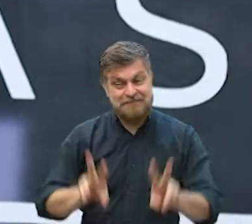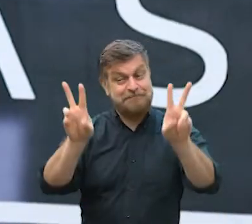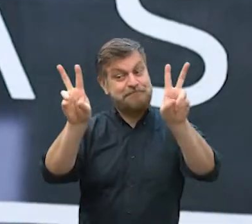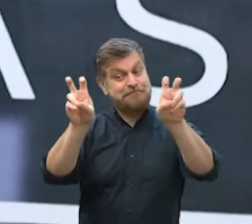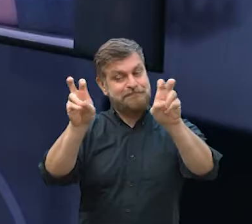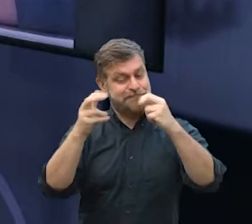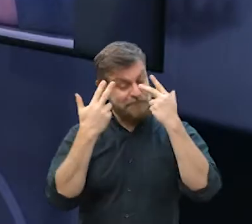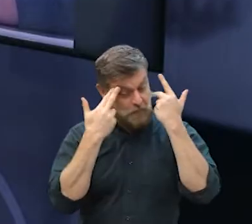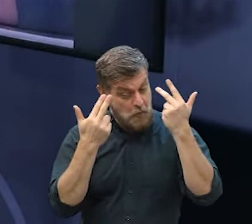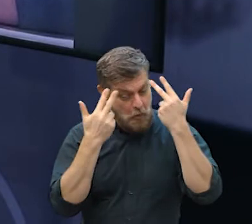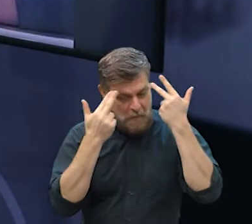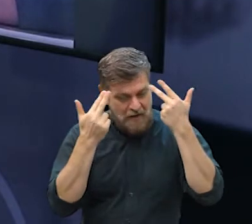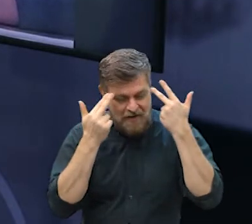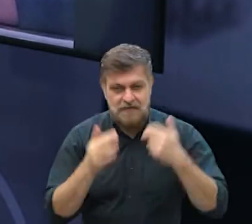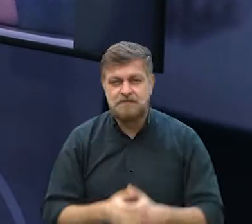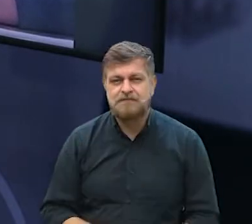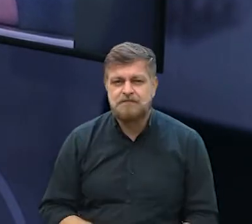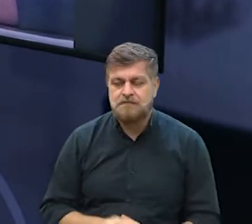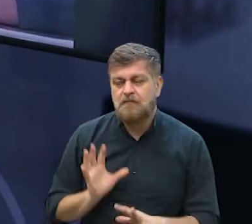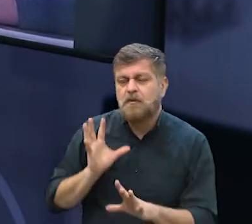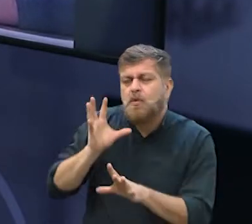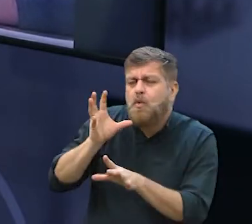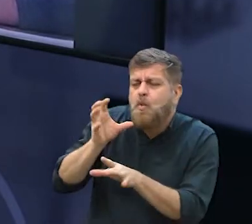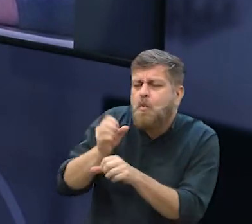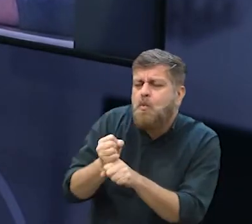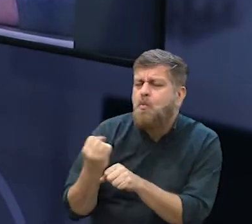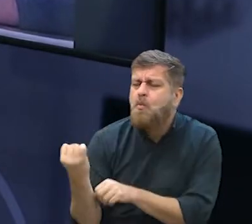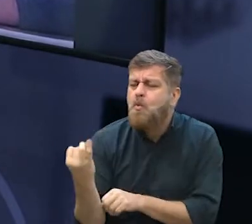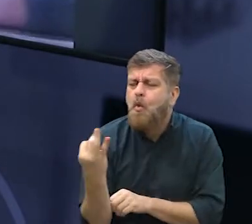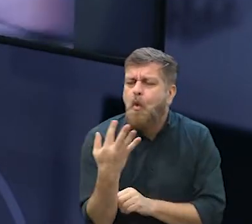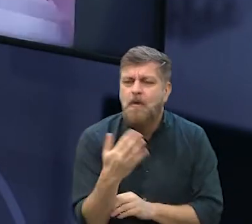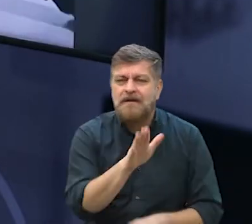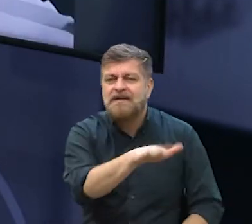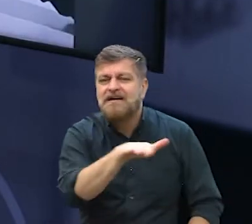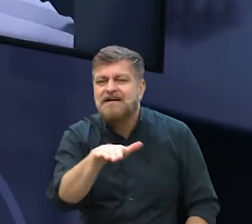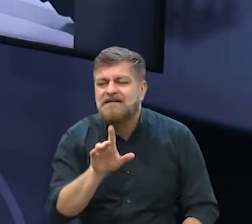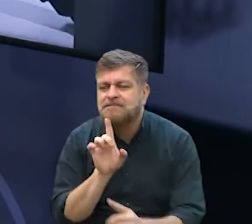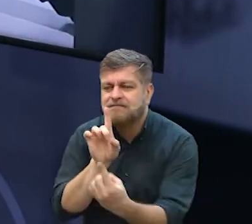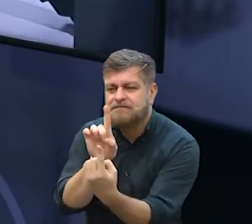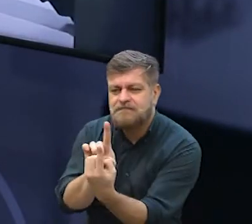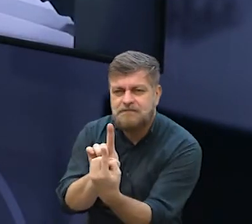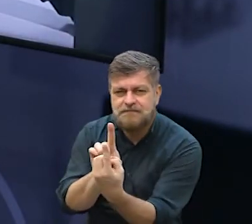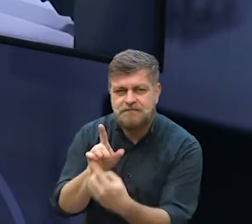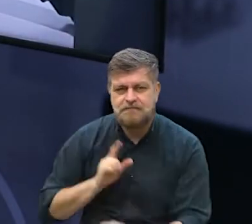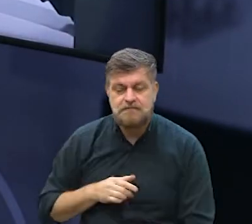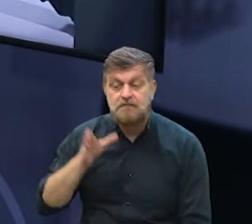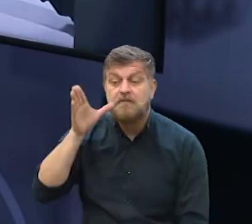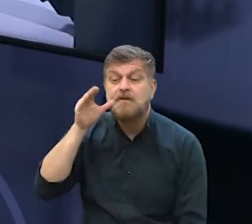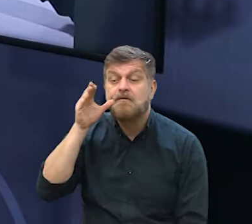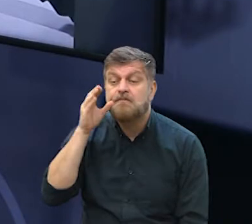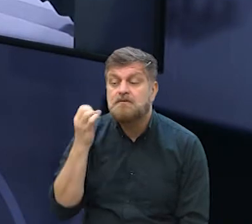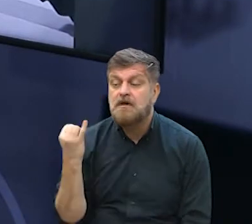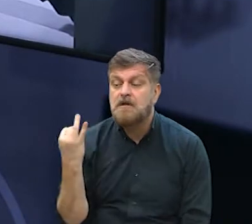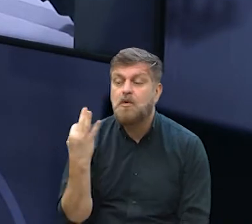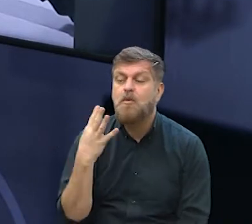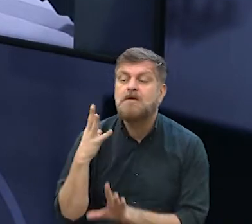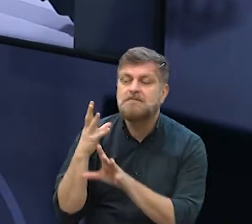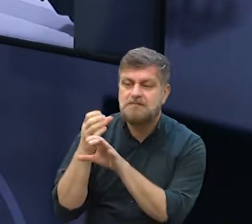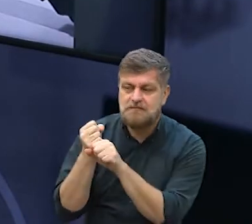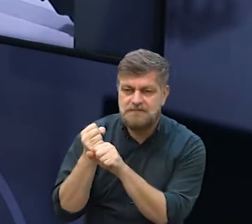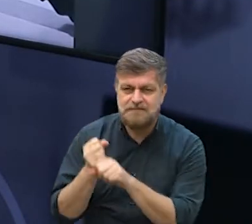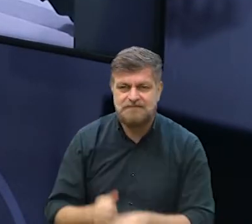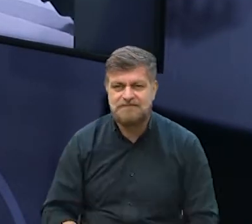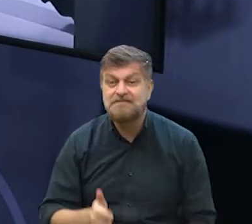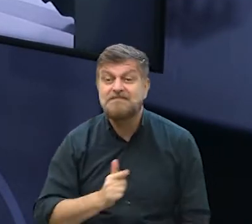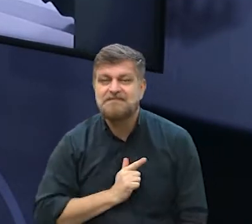né, Tatiane? Qual o total de crianças que vocês atendem e quantos funcionários vocês têm para